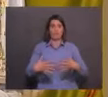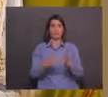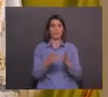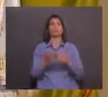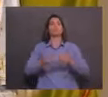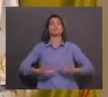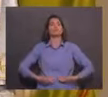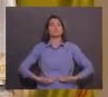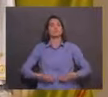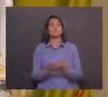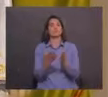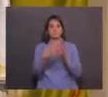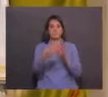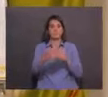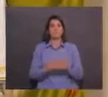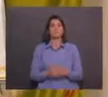do vosso ventre, Jesus.